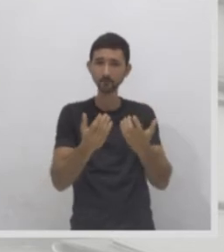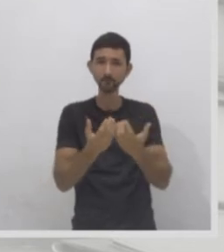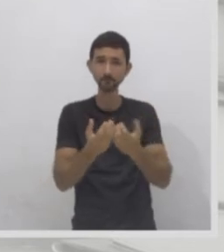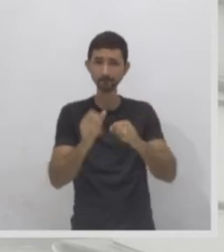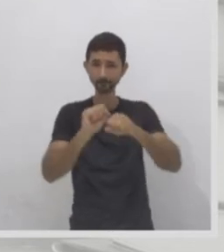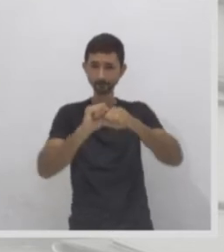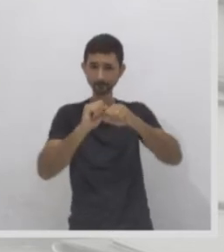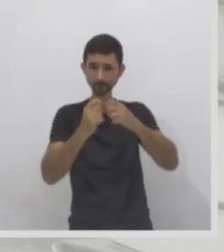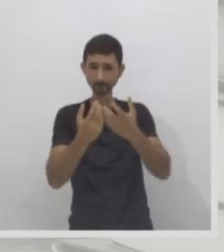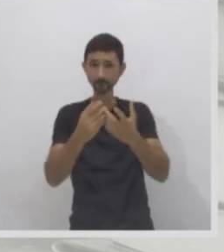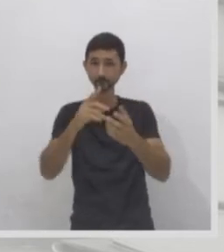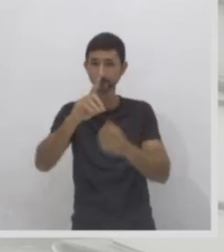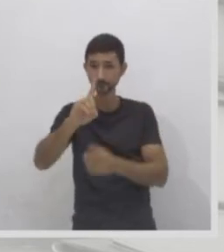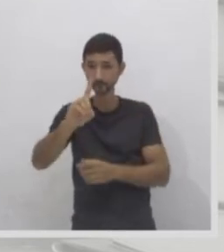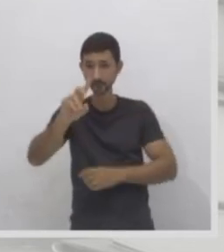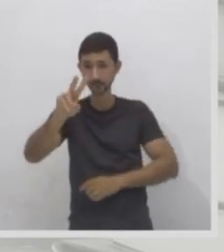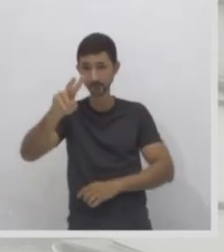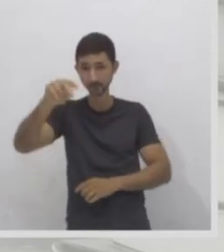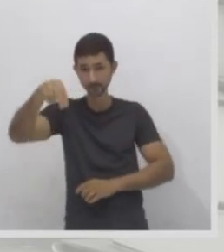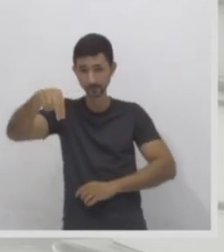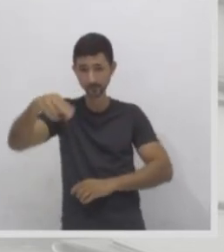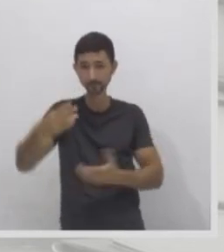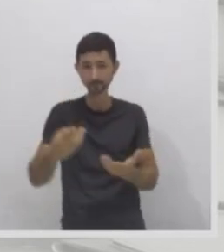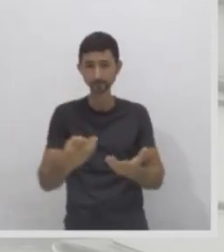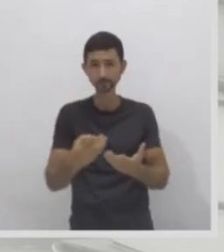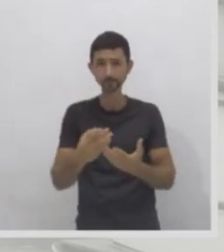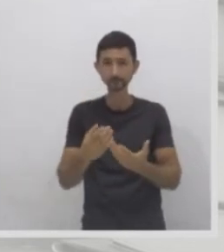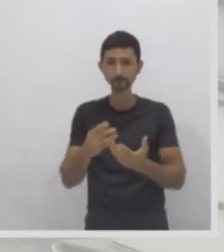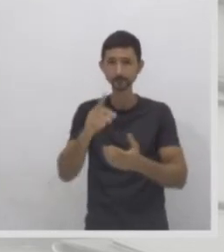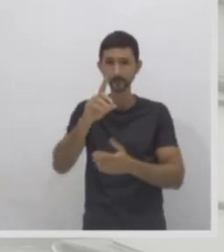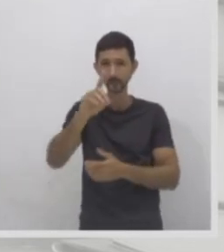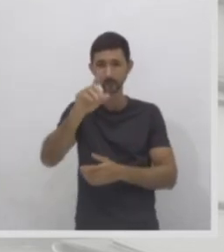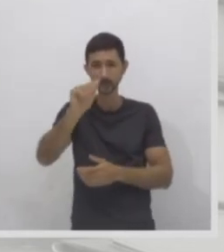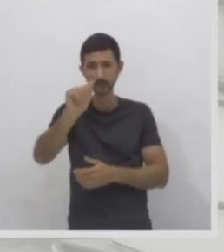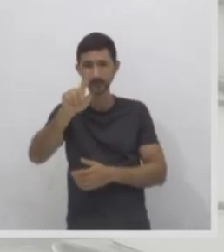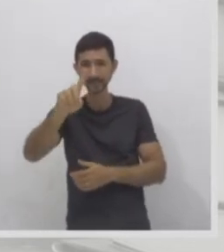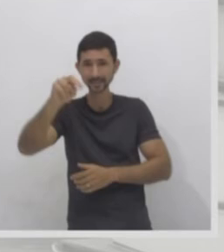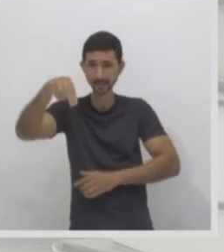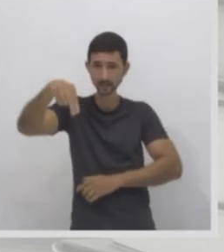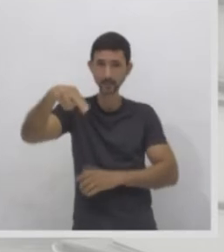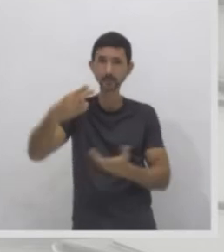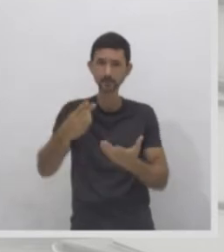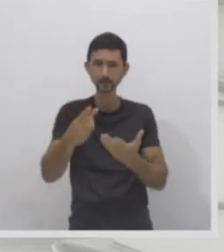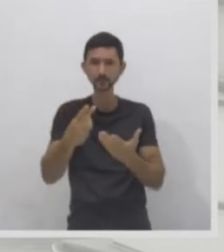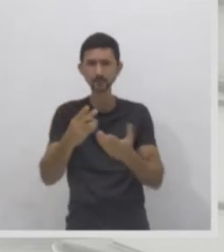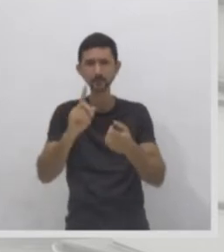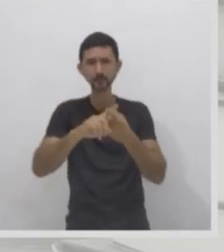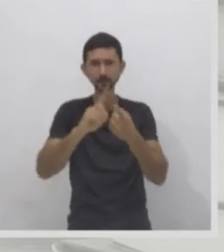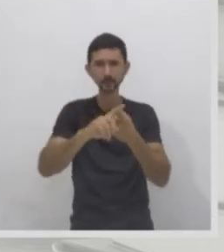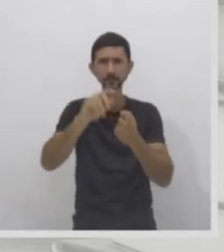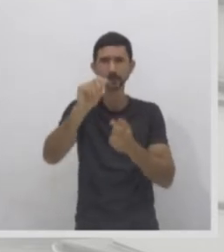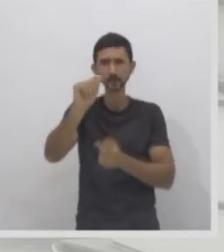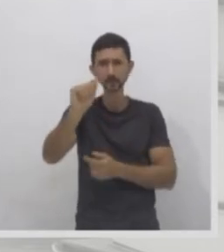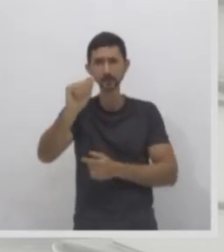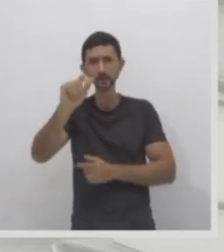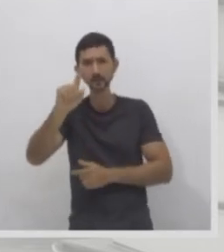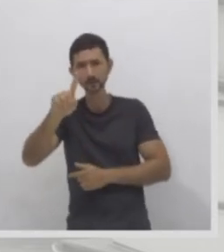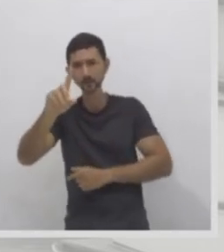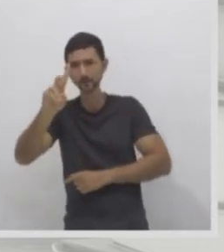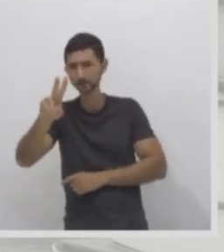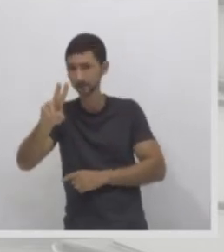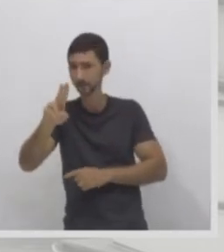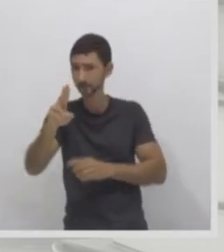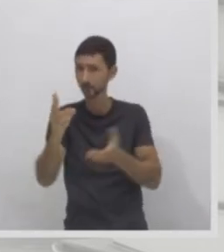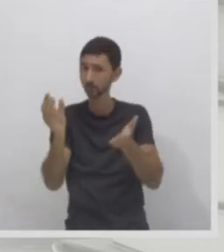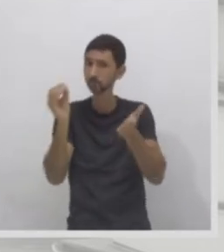de adjunto adnominal. Ficou claro para você? O adjunto adnominal e o adjunto adverbial são expressões que vão